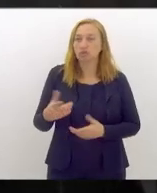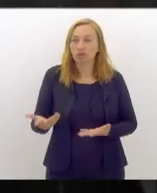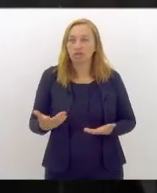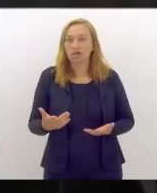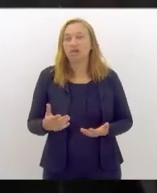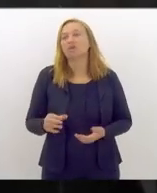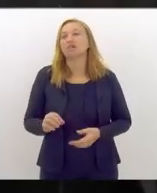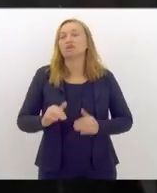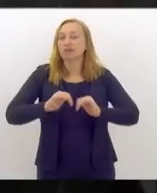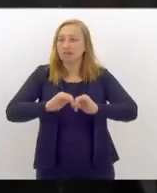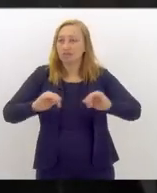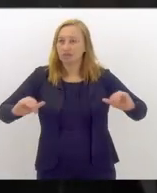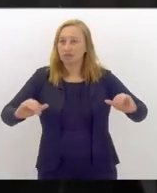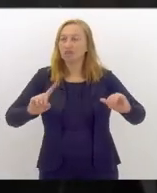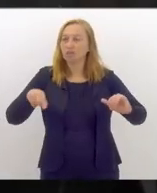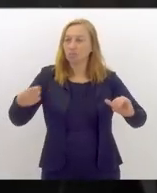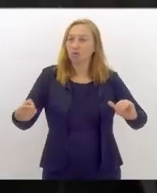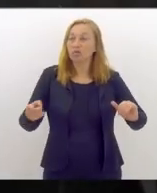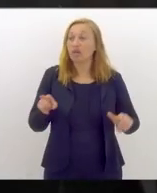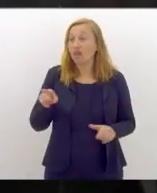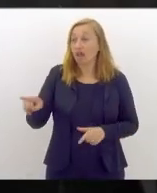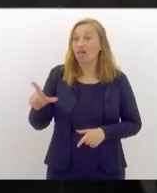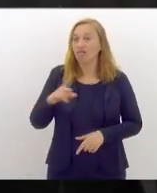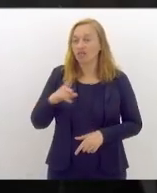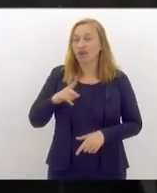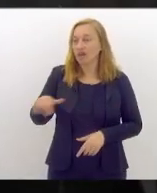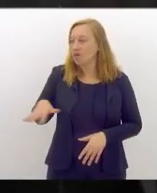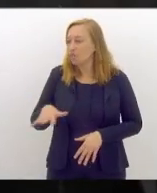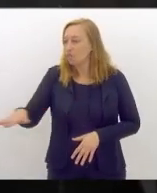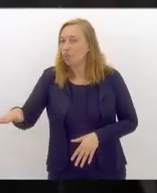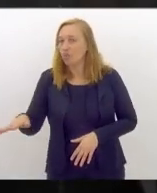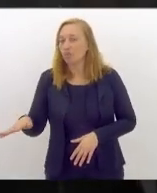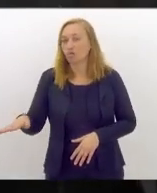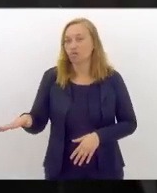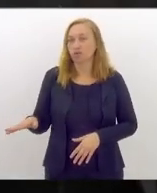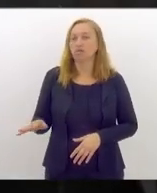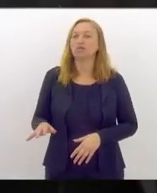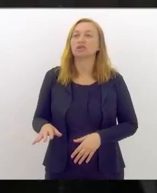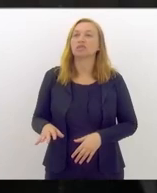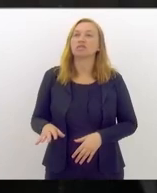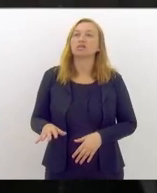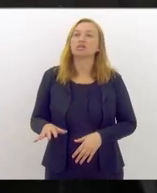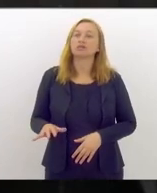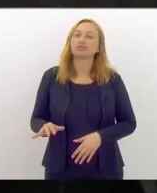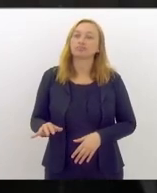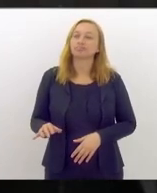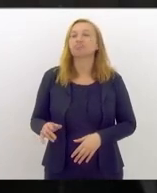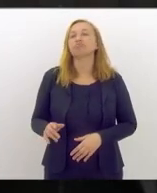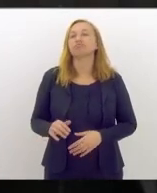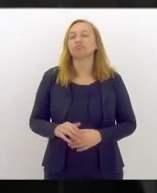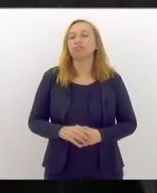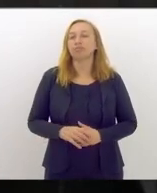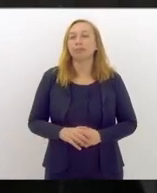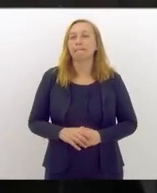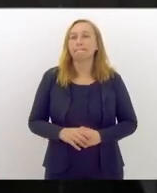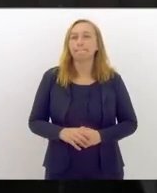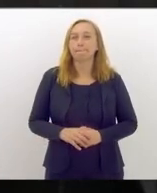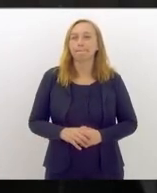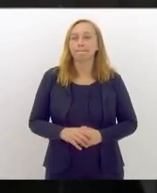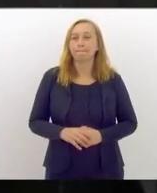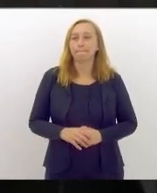Canudos é dizimado e lá tinha um negócio chamado morro da favela né E aí a partir desse